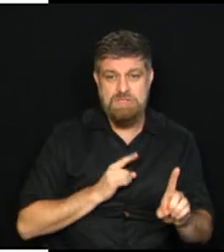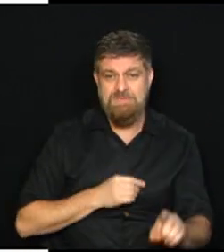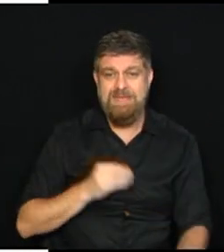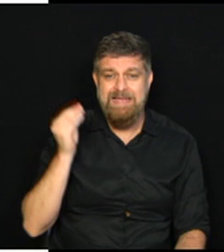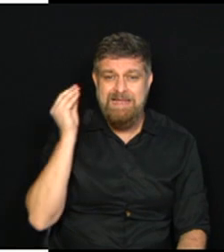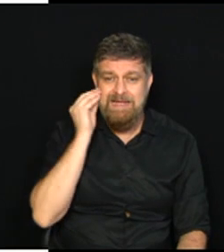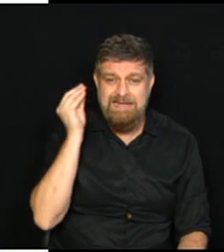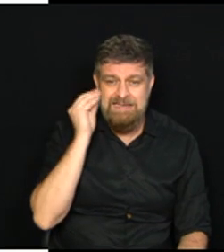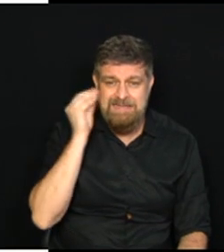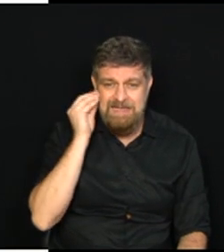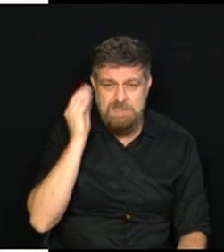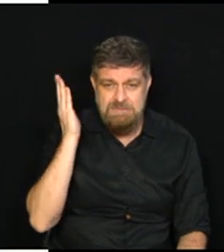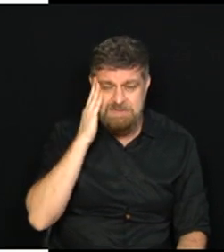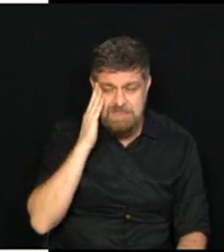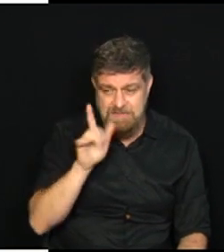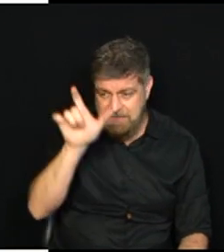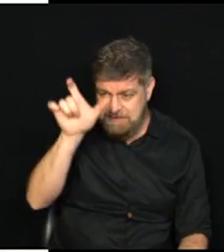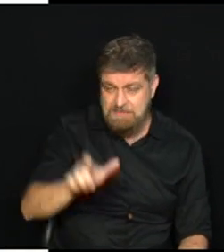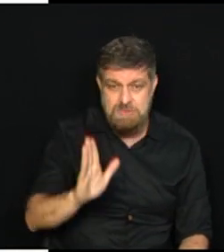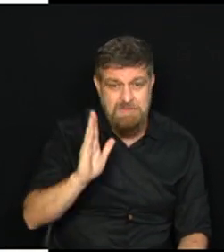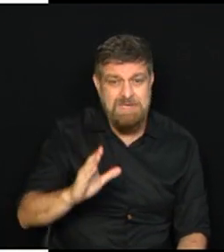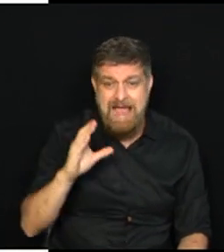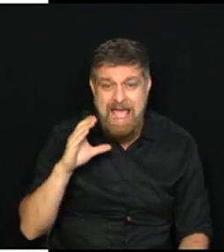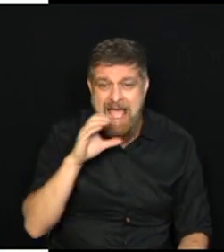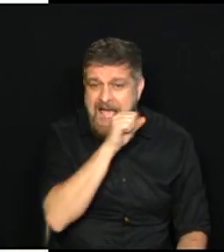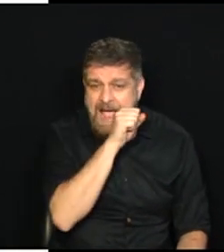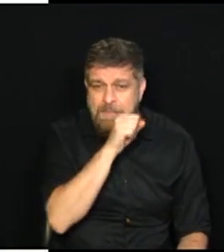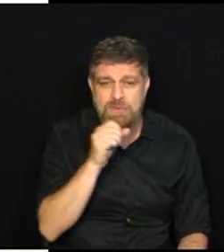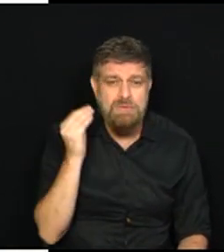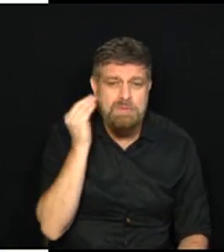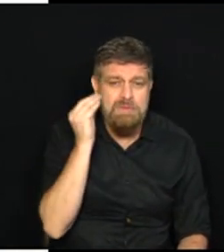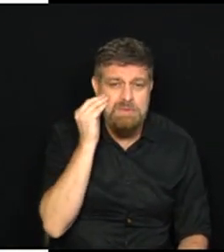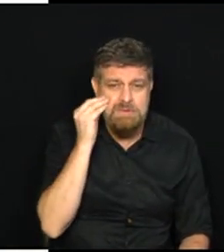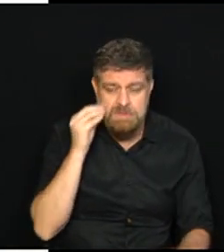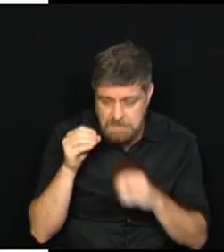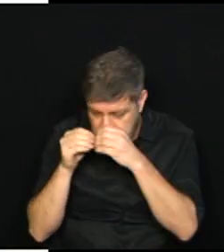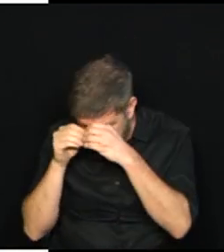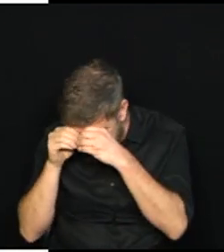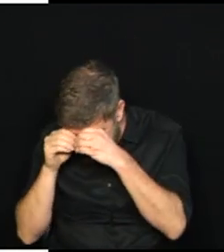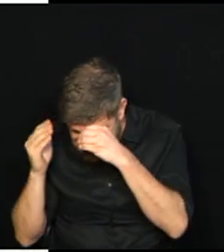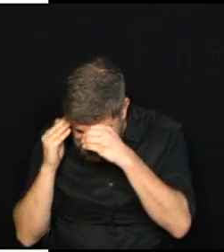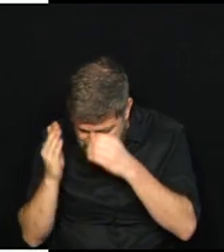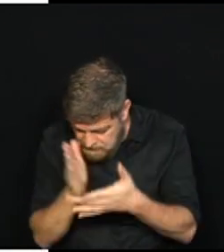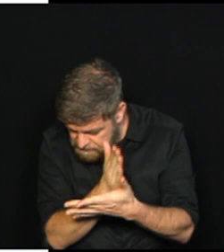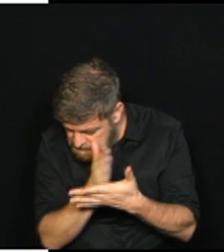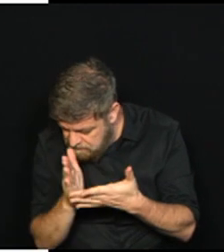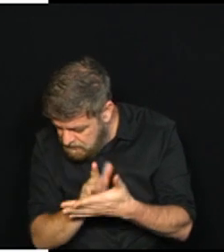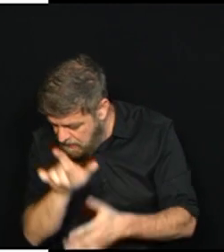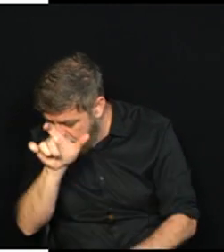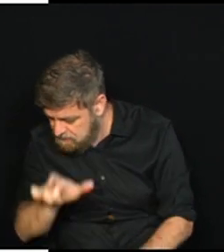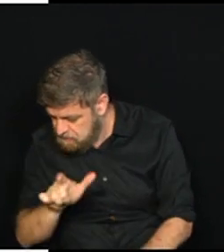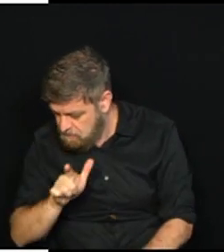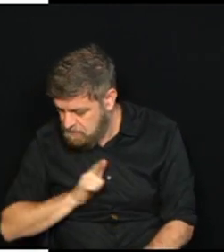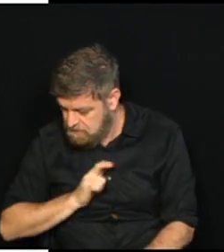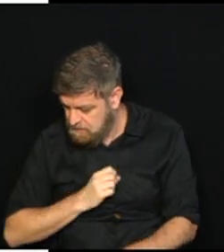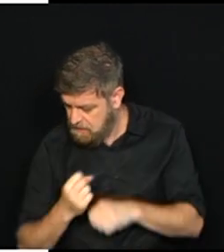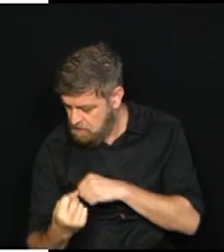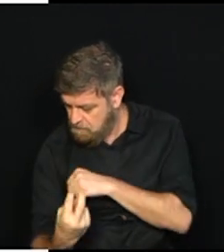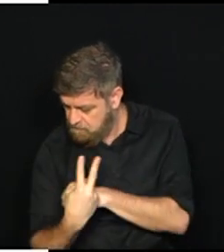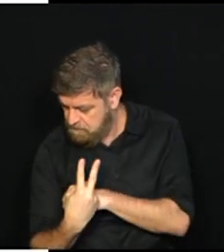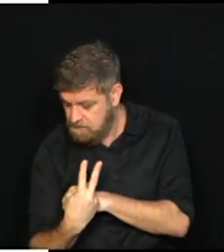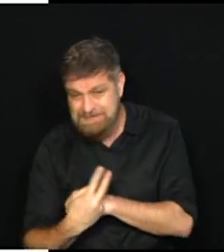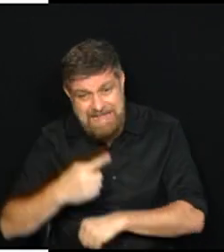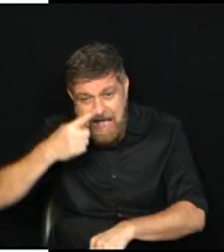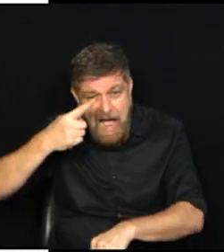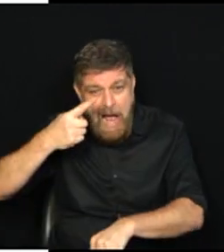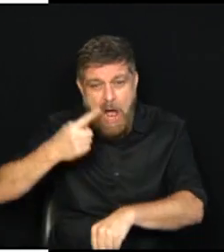de antígeno, que é um teste rápido, né, que possibilita ver se a pessoa tem o vírus no